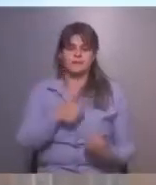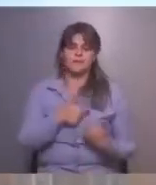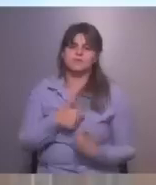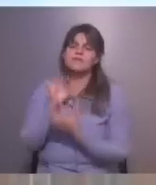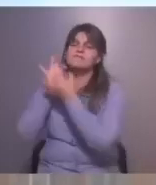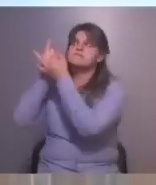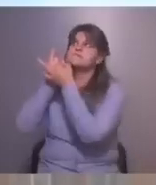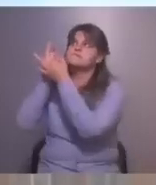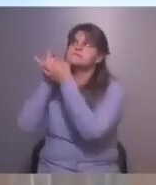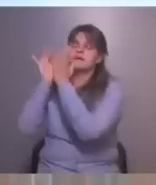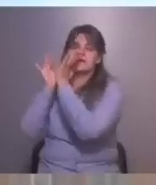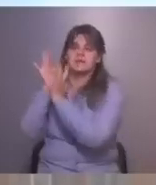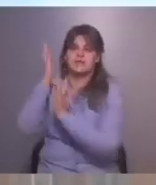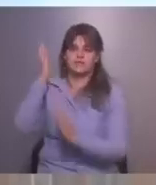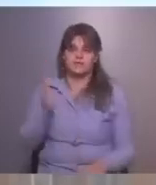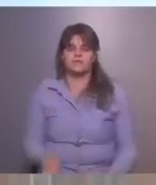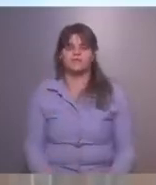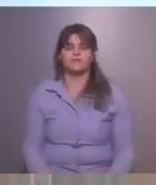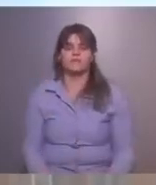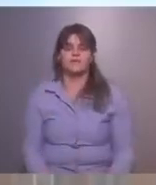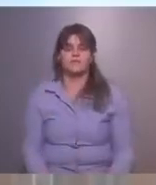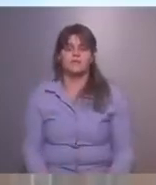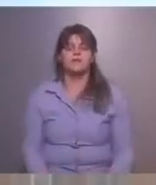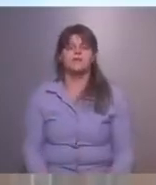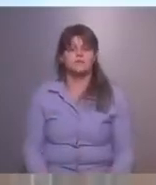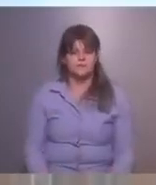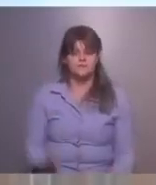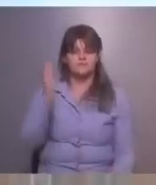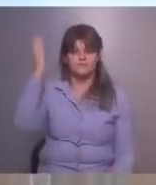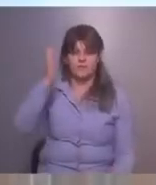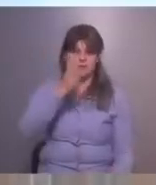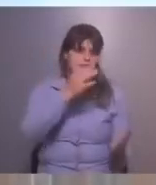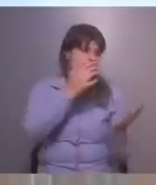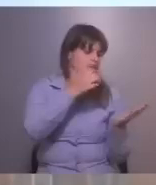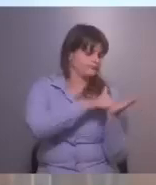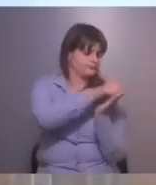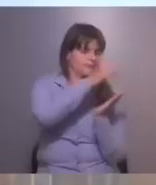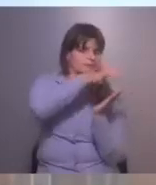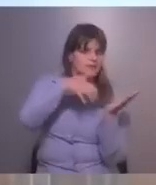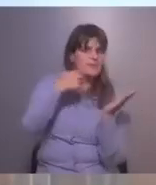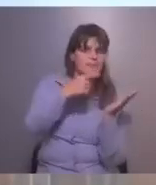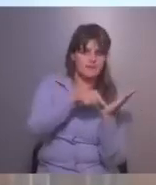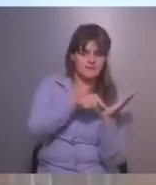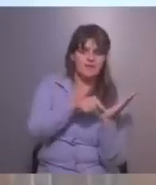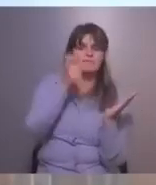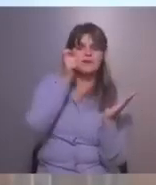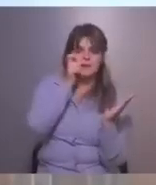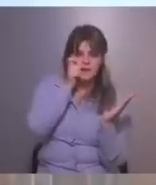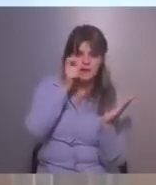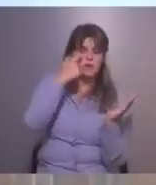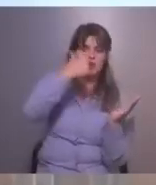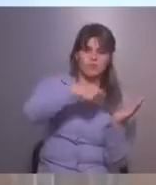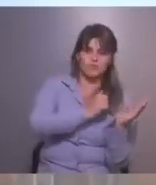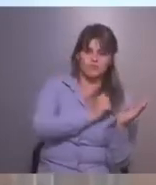Jesus Cristo, como Ele próprio nos dizia no Evangelho: quem come a minha carne e bebe o meu